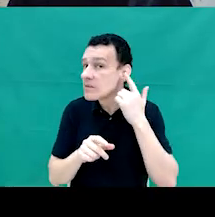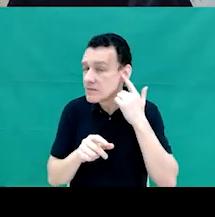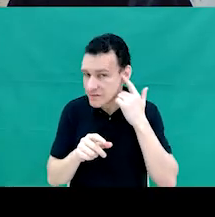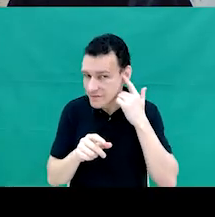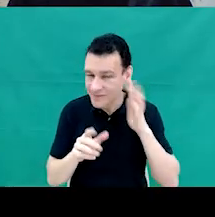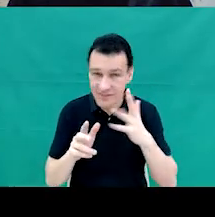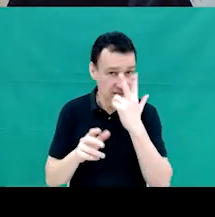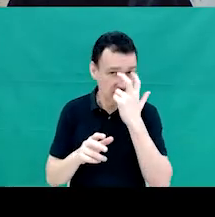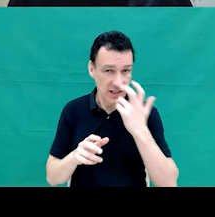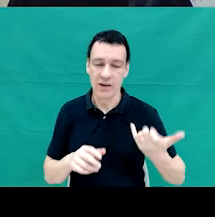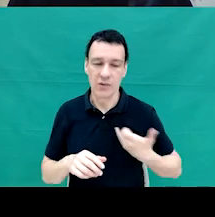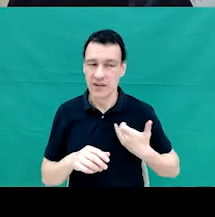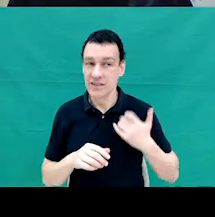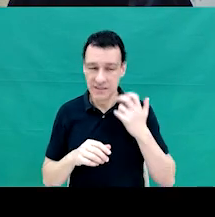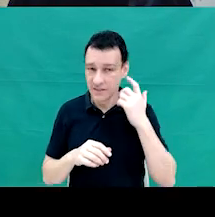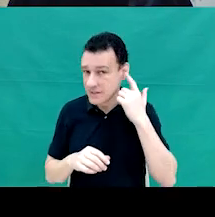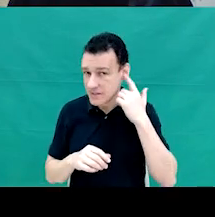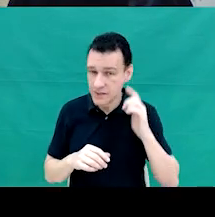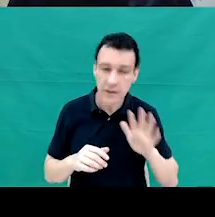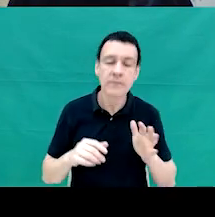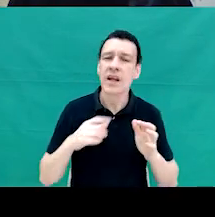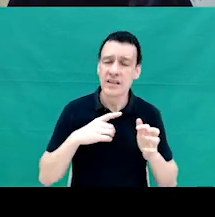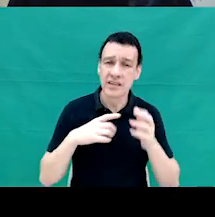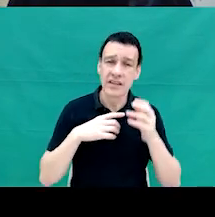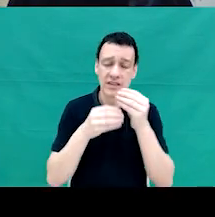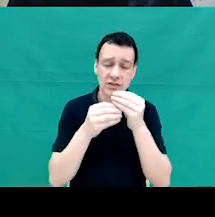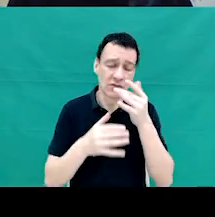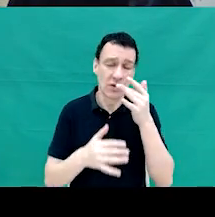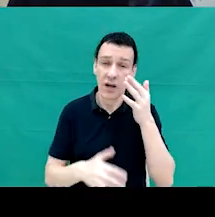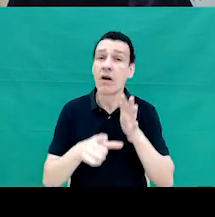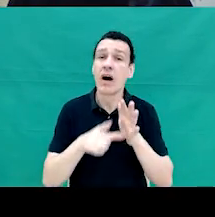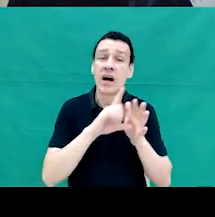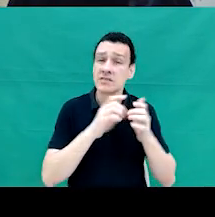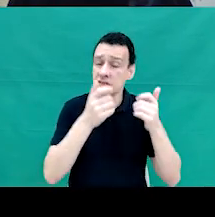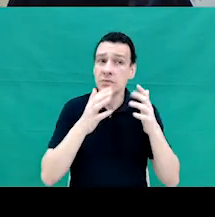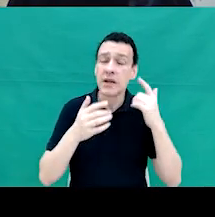tutorial gigantesco mostrando todos os sons possíveis que você vai encontrar